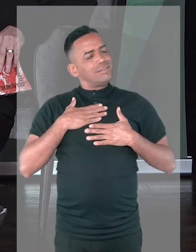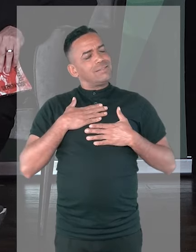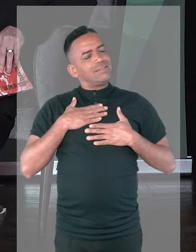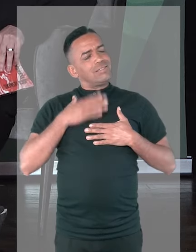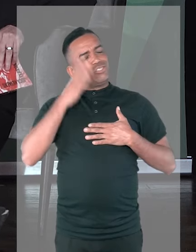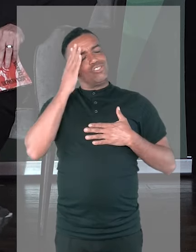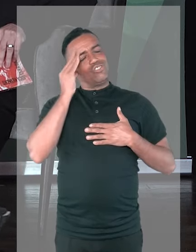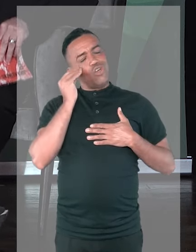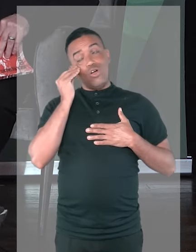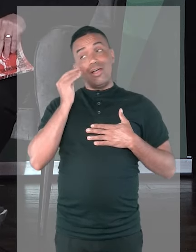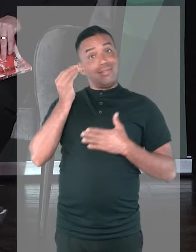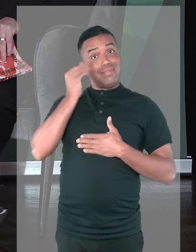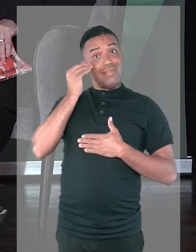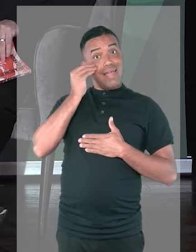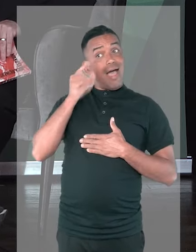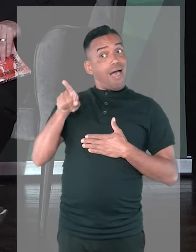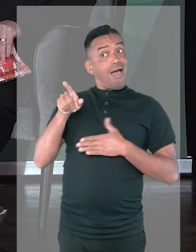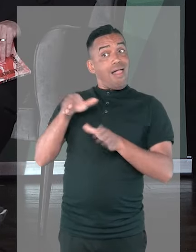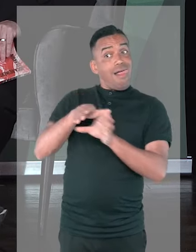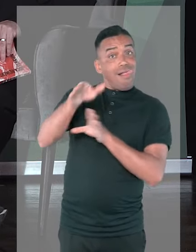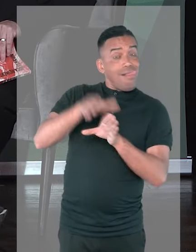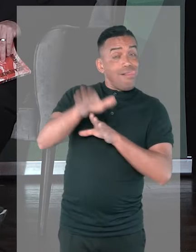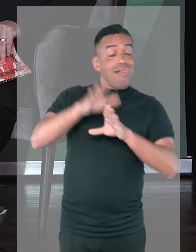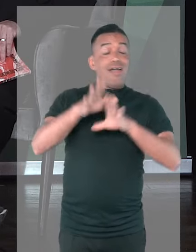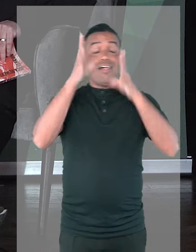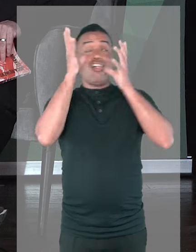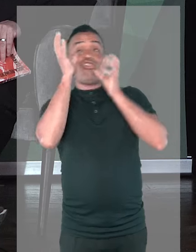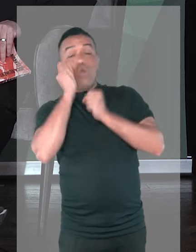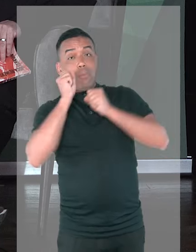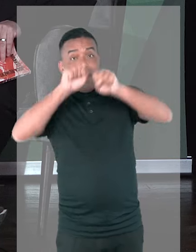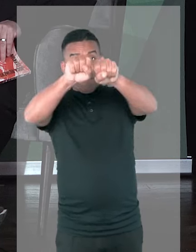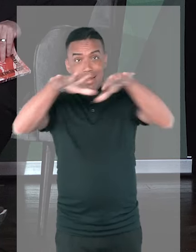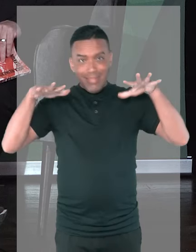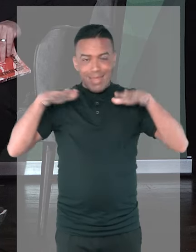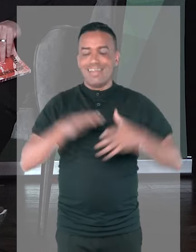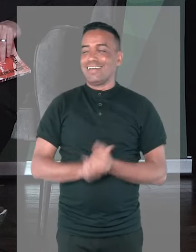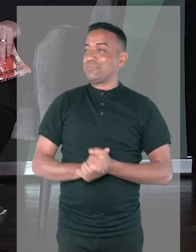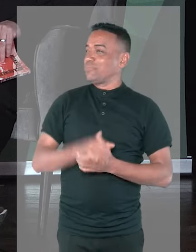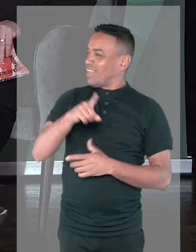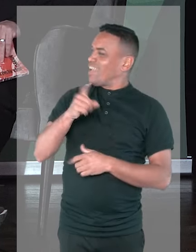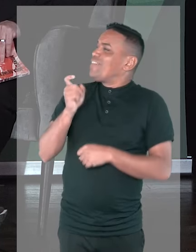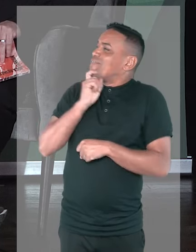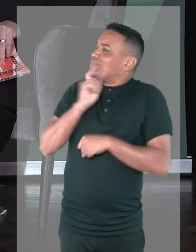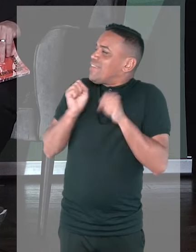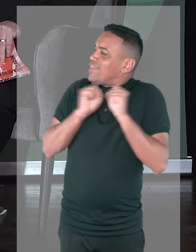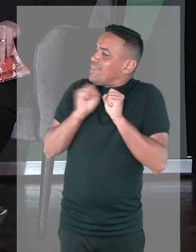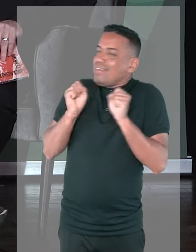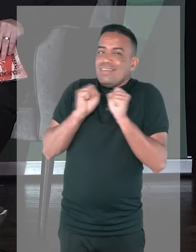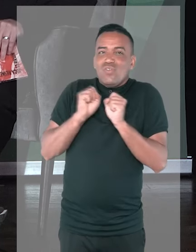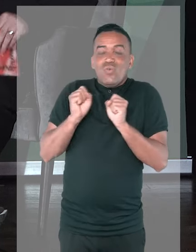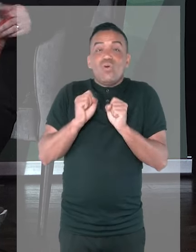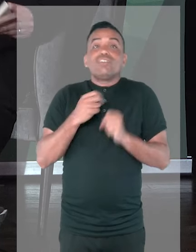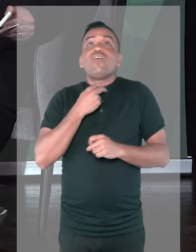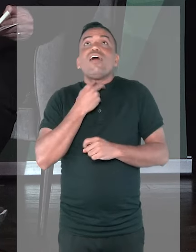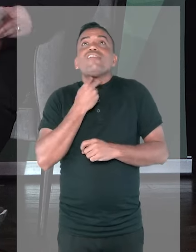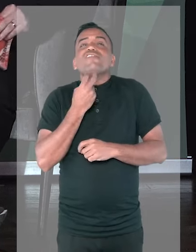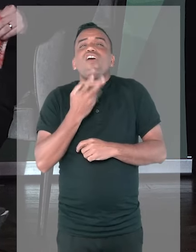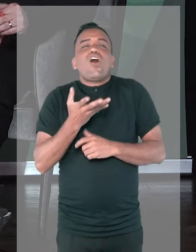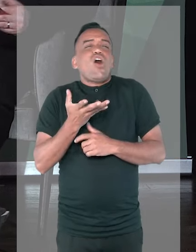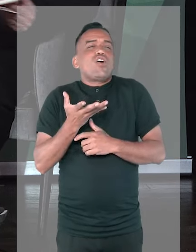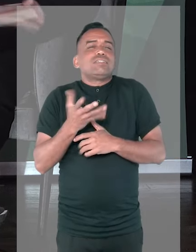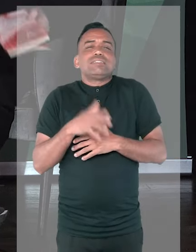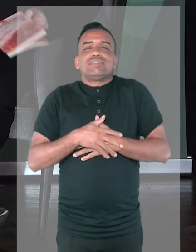fazer a plateia dormir antes de começar. Mas já que não funcionou... Ele está com frio. Não é? E daí a voz fica